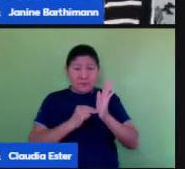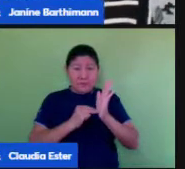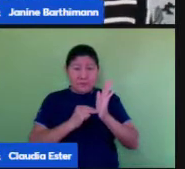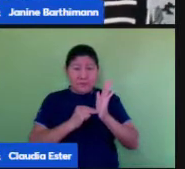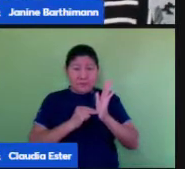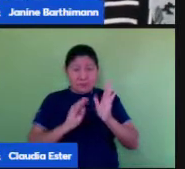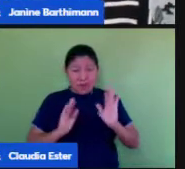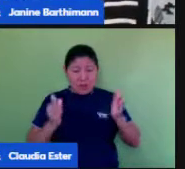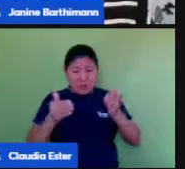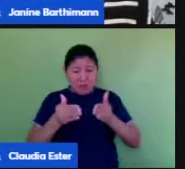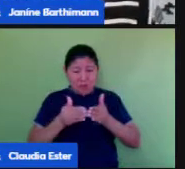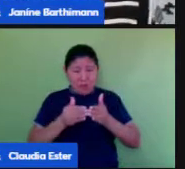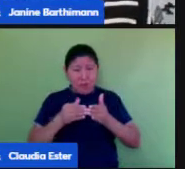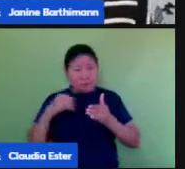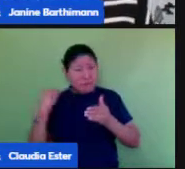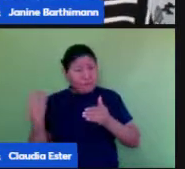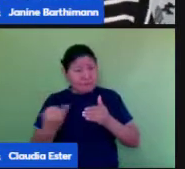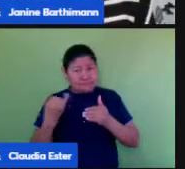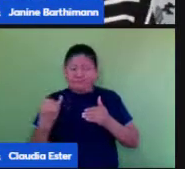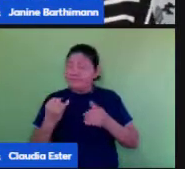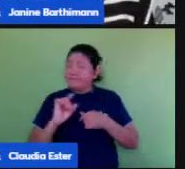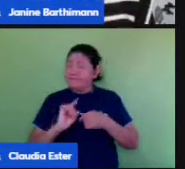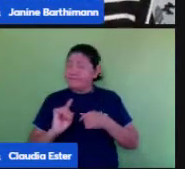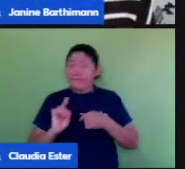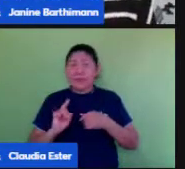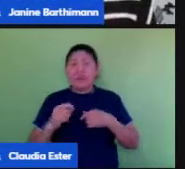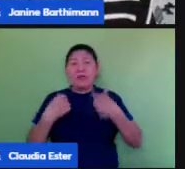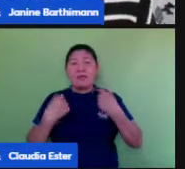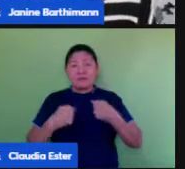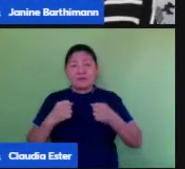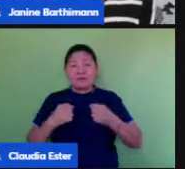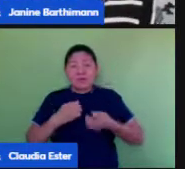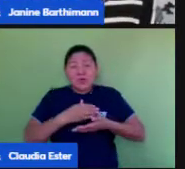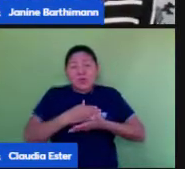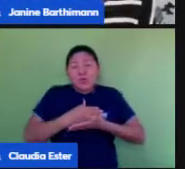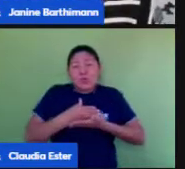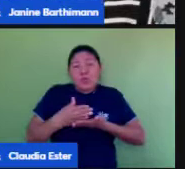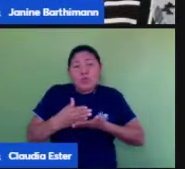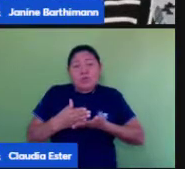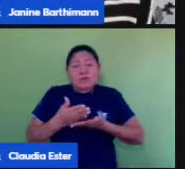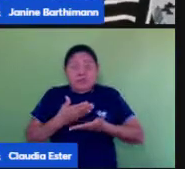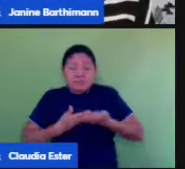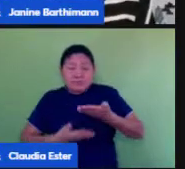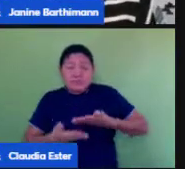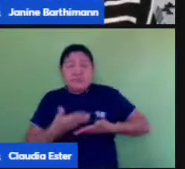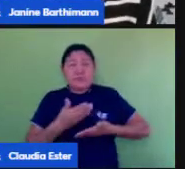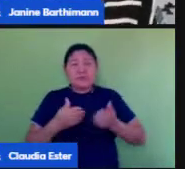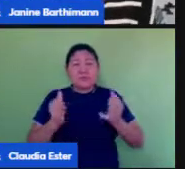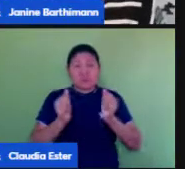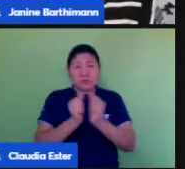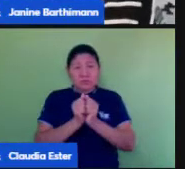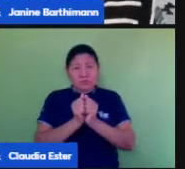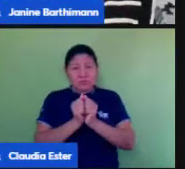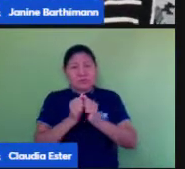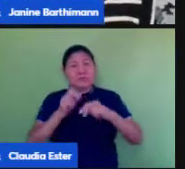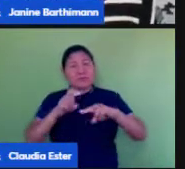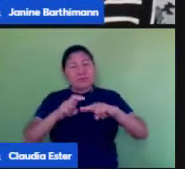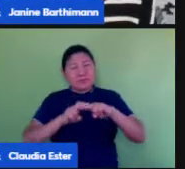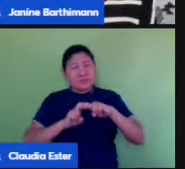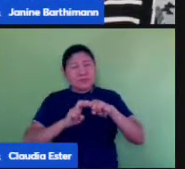mas alfabetizar com método. E o que isso significa? Isso não significa que eu vou ensinar de qualquer